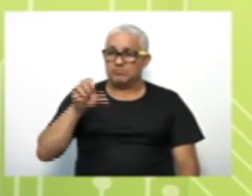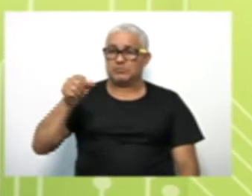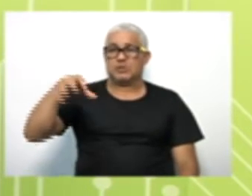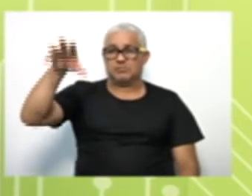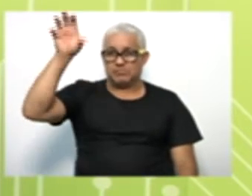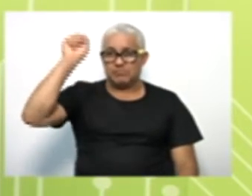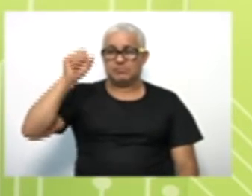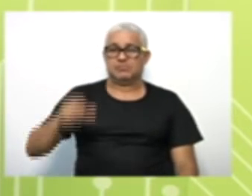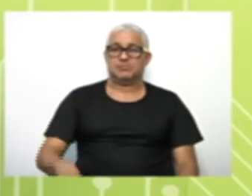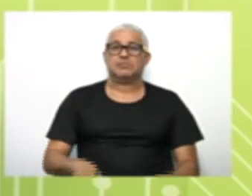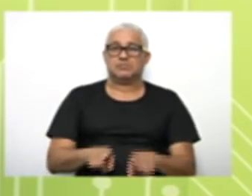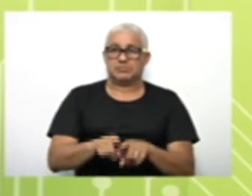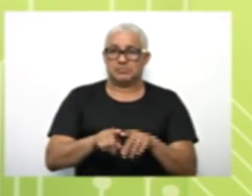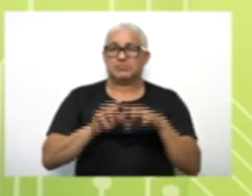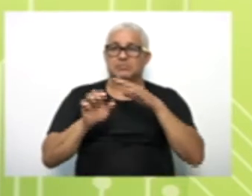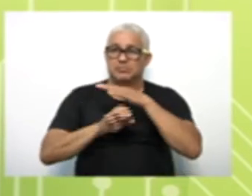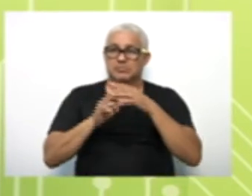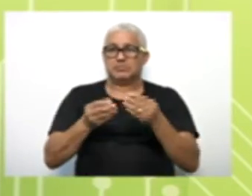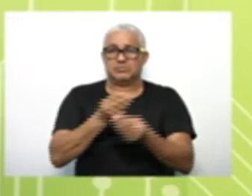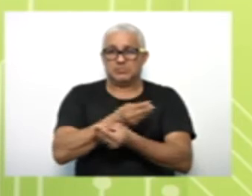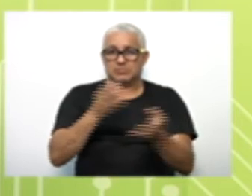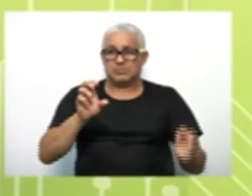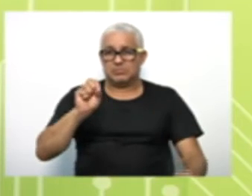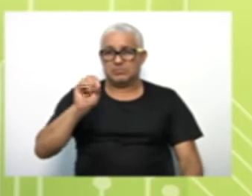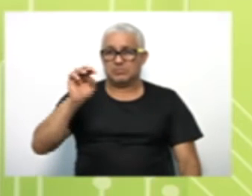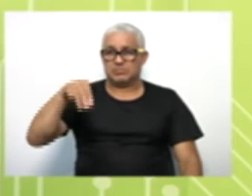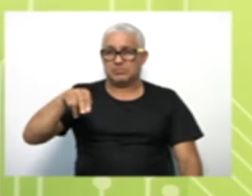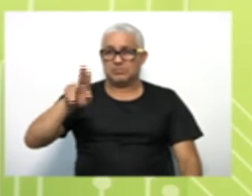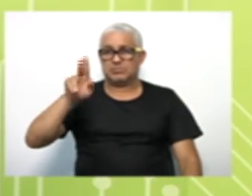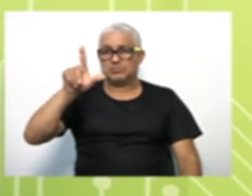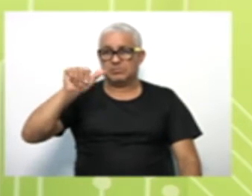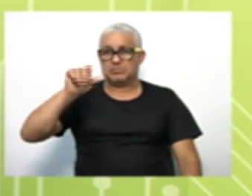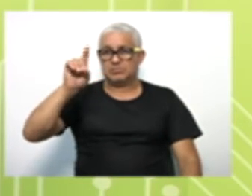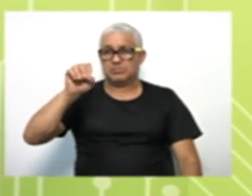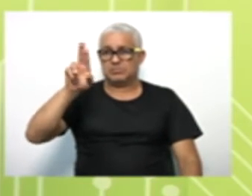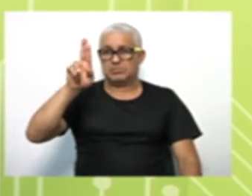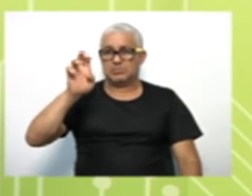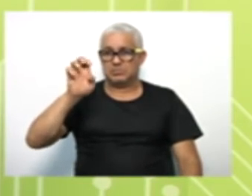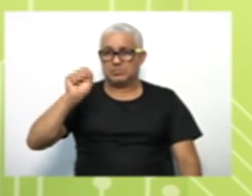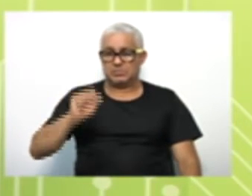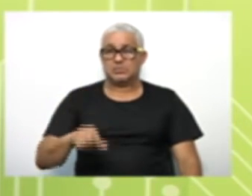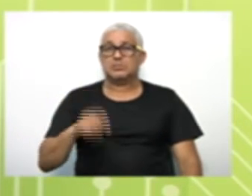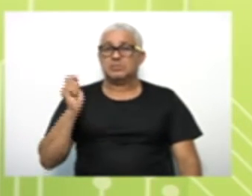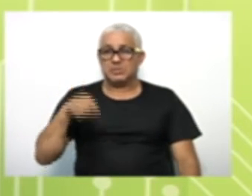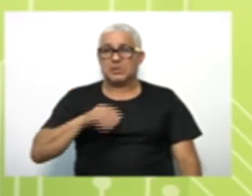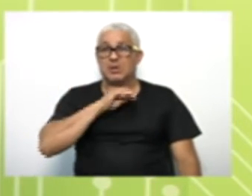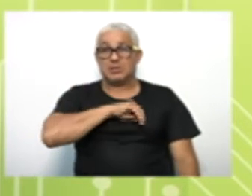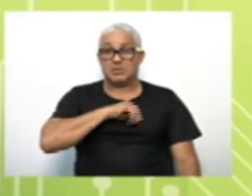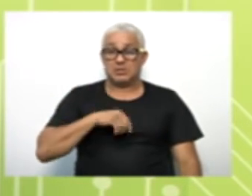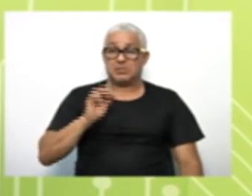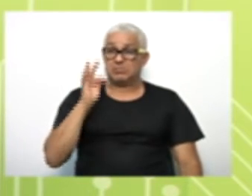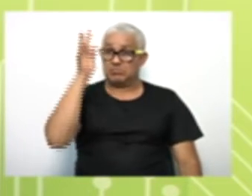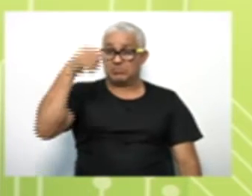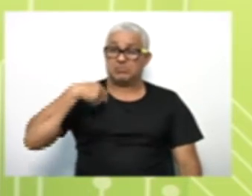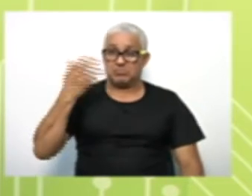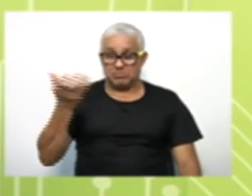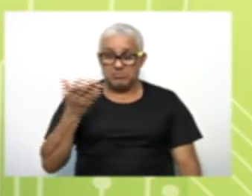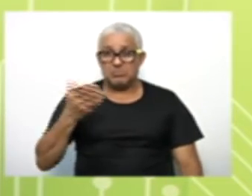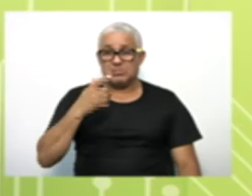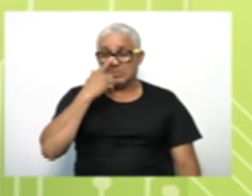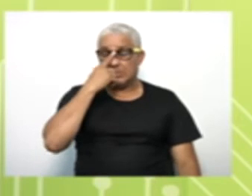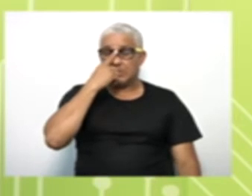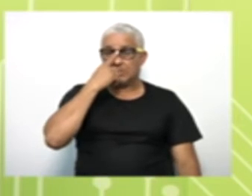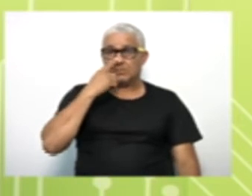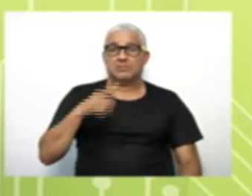instituições financeiras oferecem simuladores onde identificam qual é a sua renda que você pretende ter no futuro,